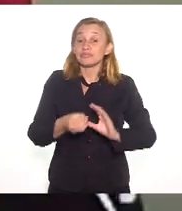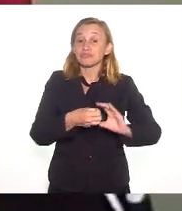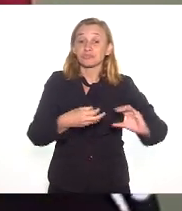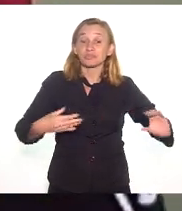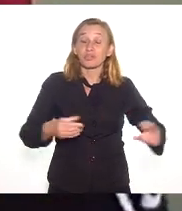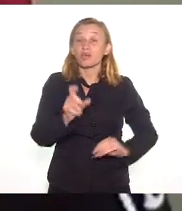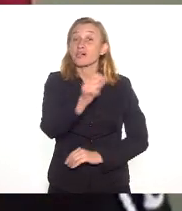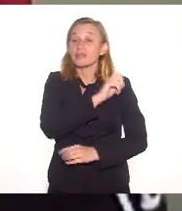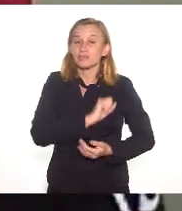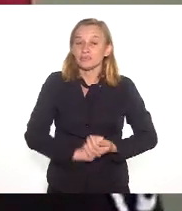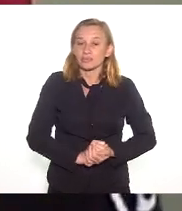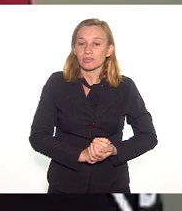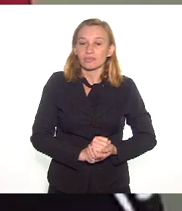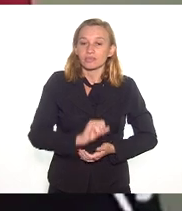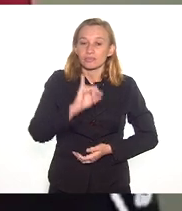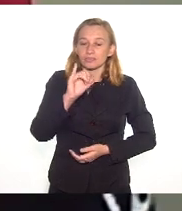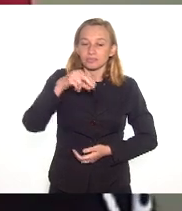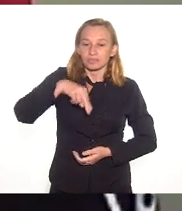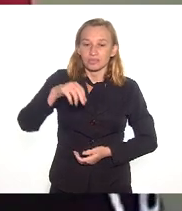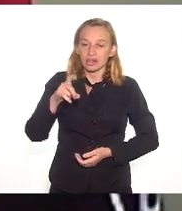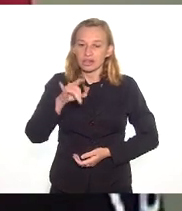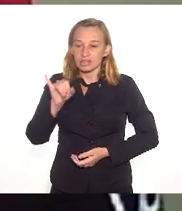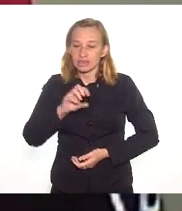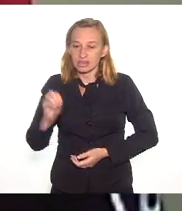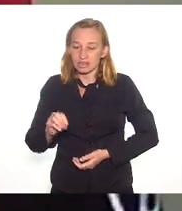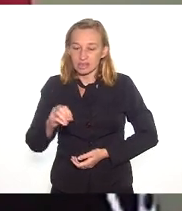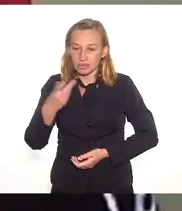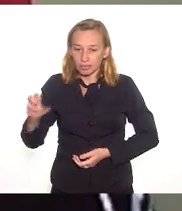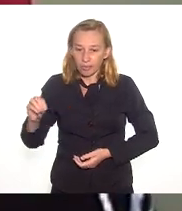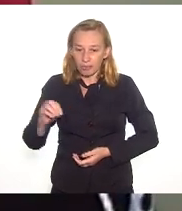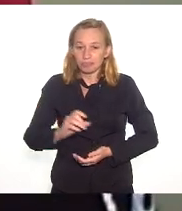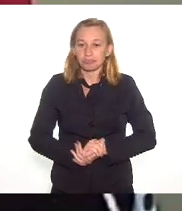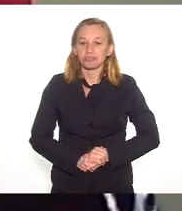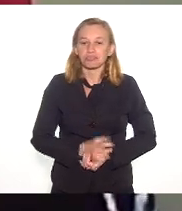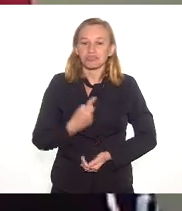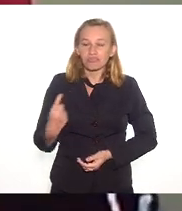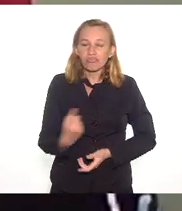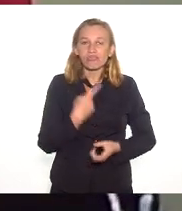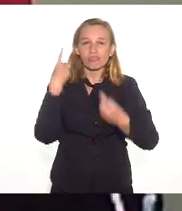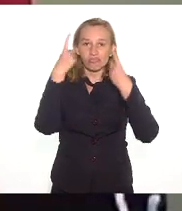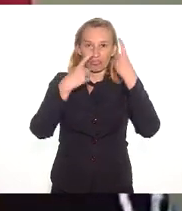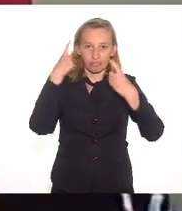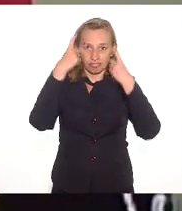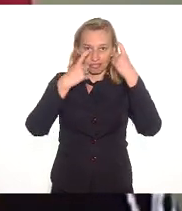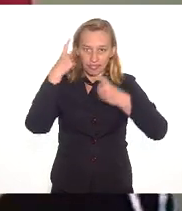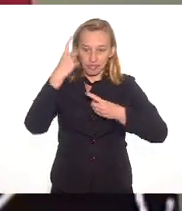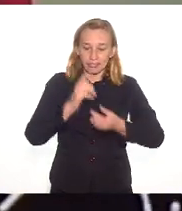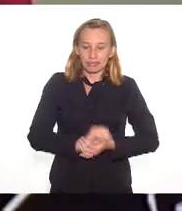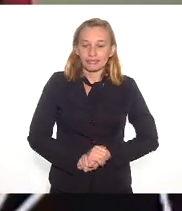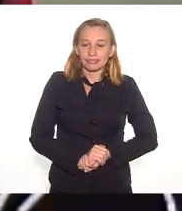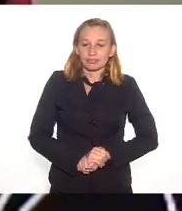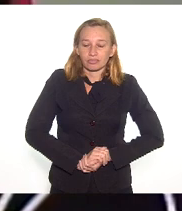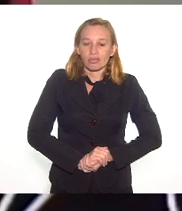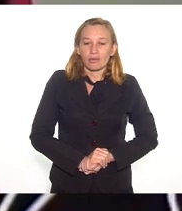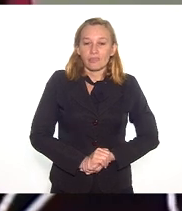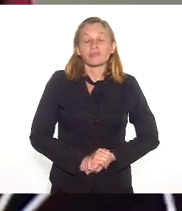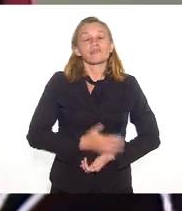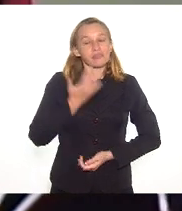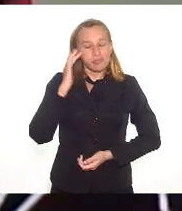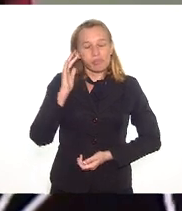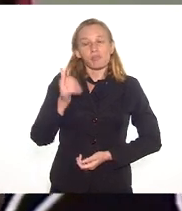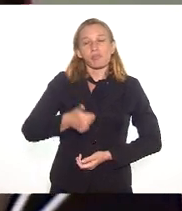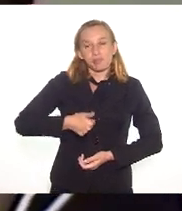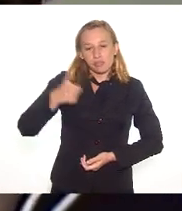essa indenização seja vitalícia. E a nossa preocupação, apenas isso, eu até acho melhor